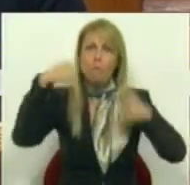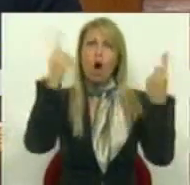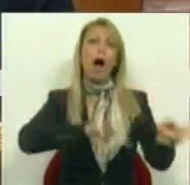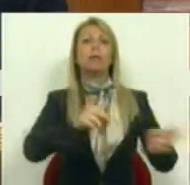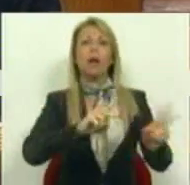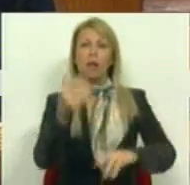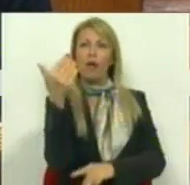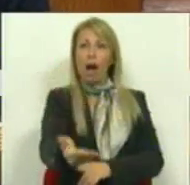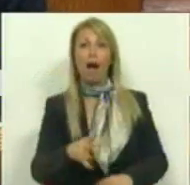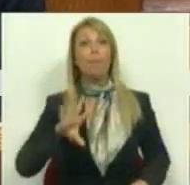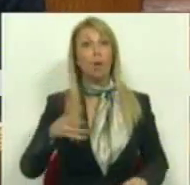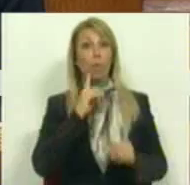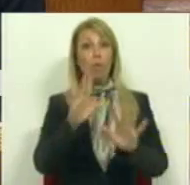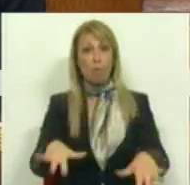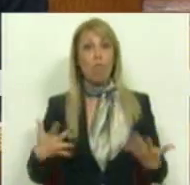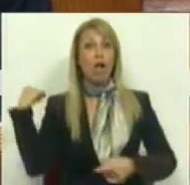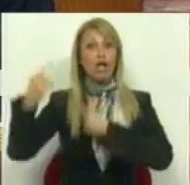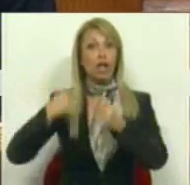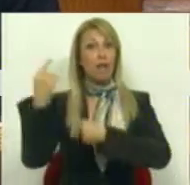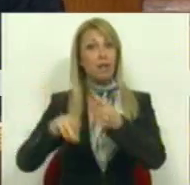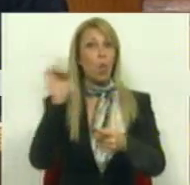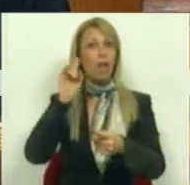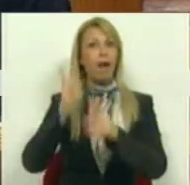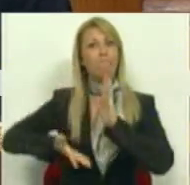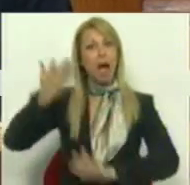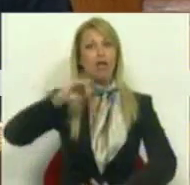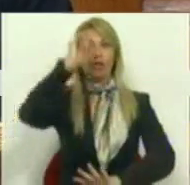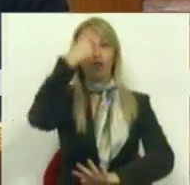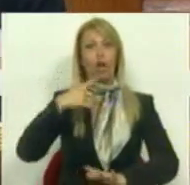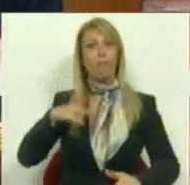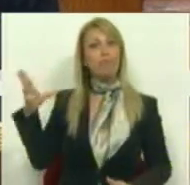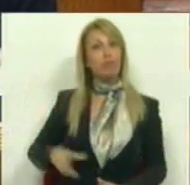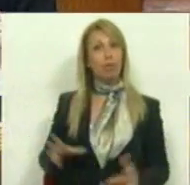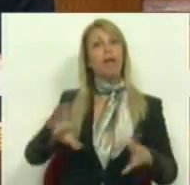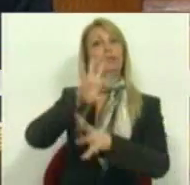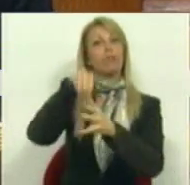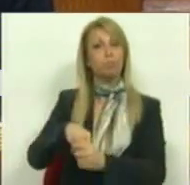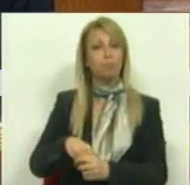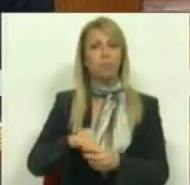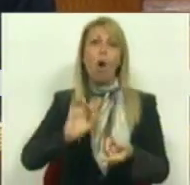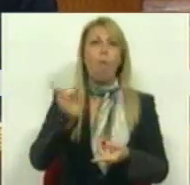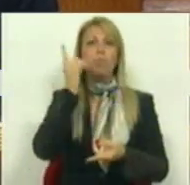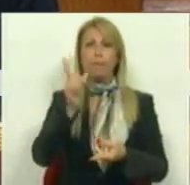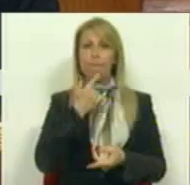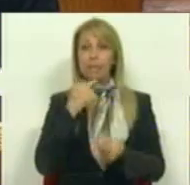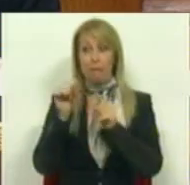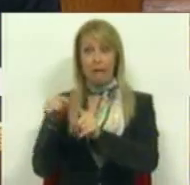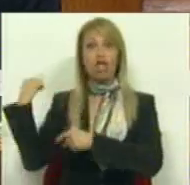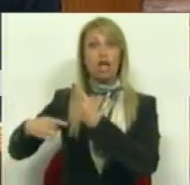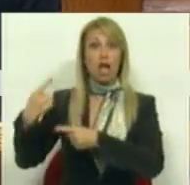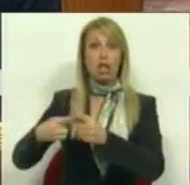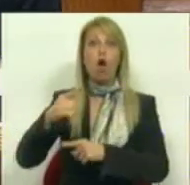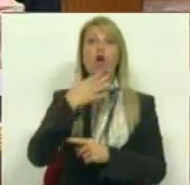que o país possa contar com a geração mais qualificada da história portuguesa. Em vez de perceber que essa geração,